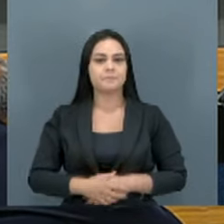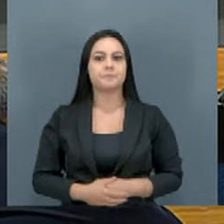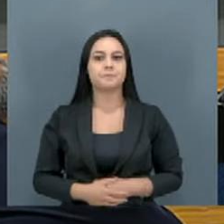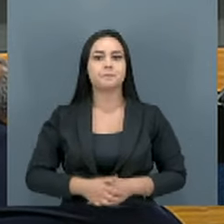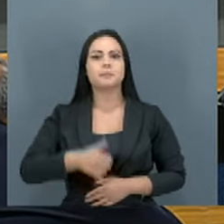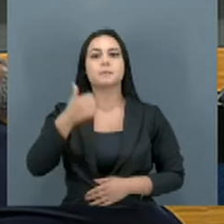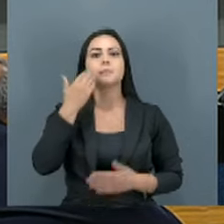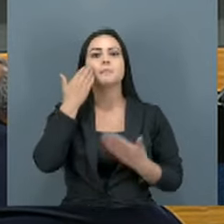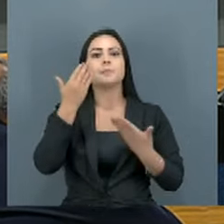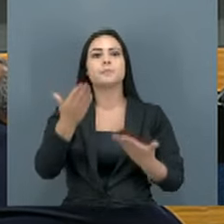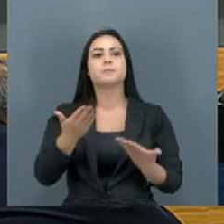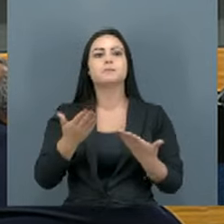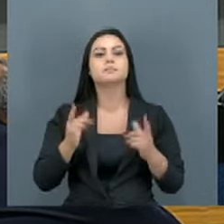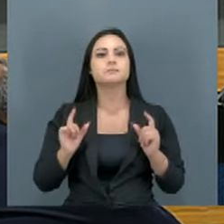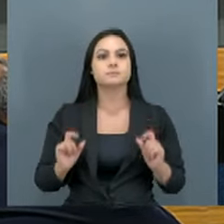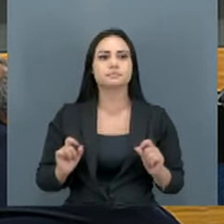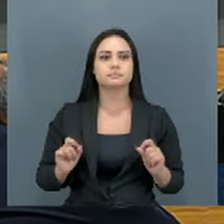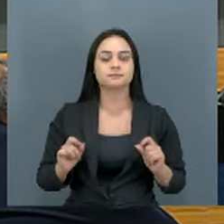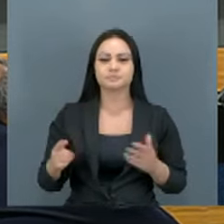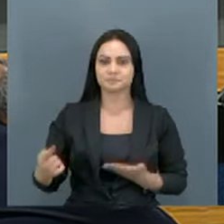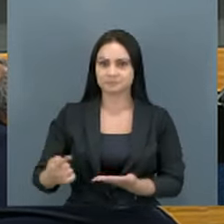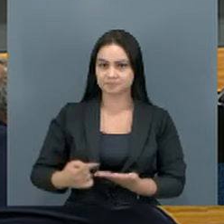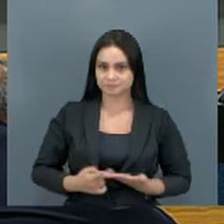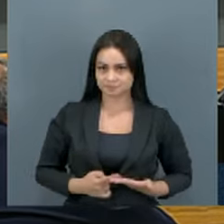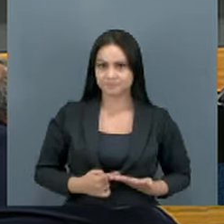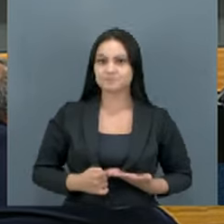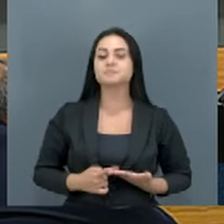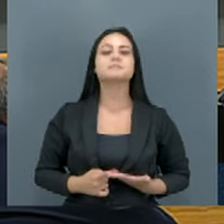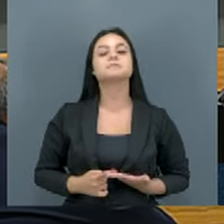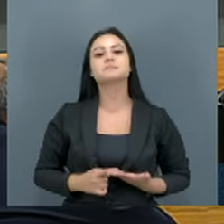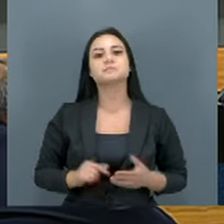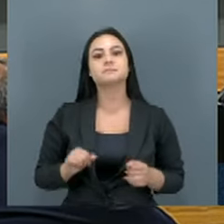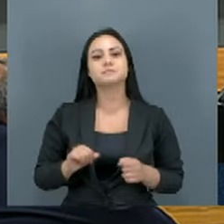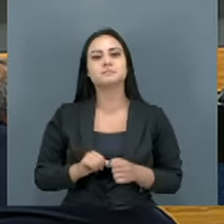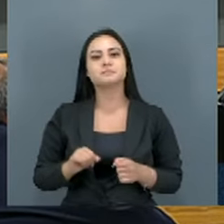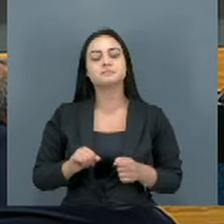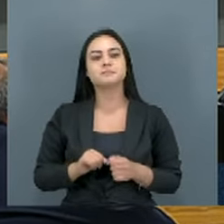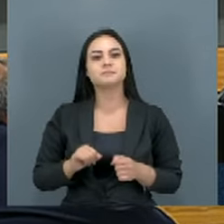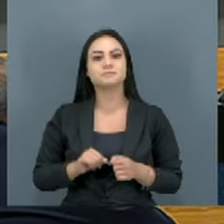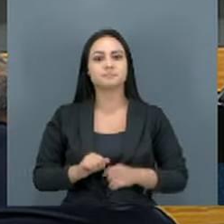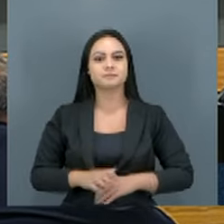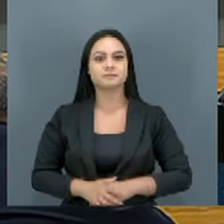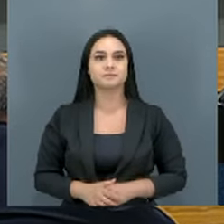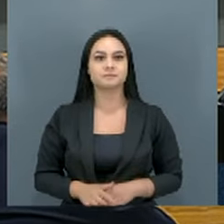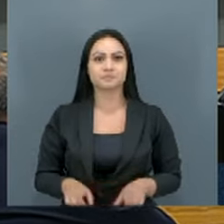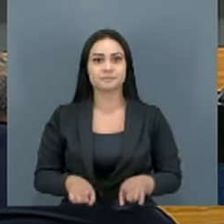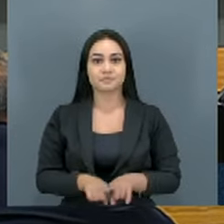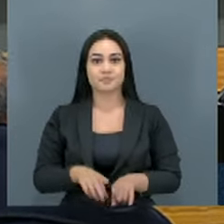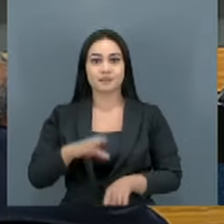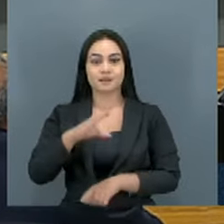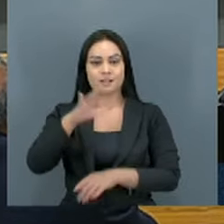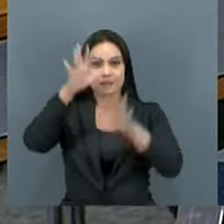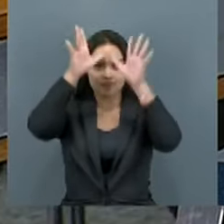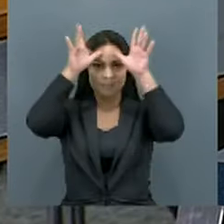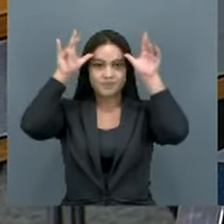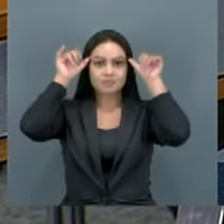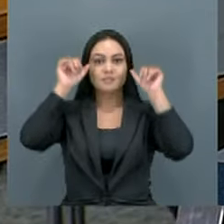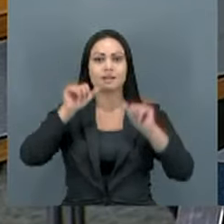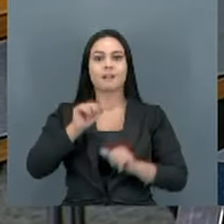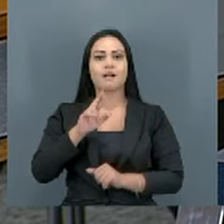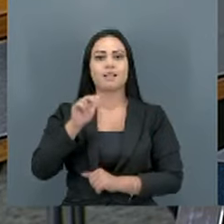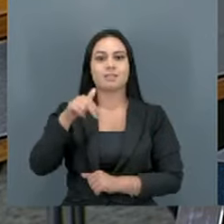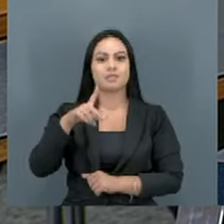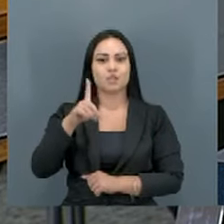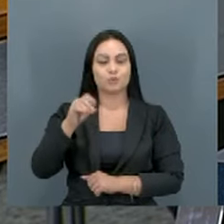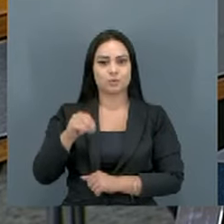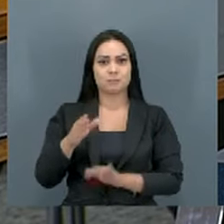primeiro agradecer muito o convite que foi aceito pelo Graciano e pelo cacique Arnaldo, que